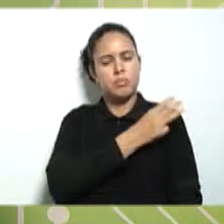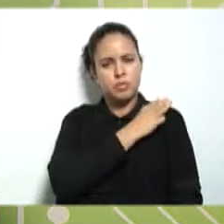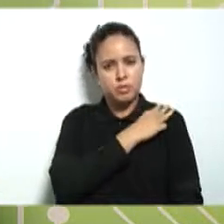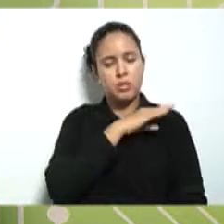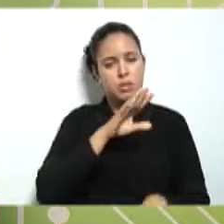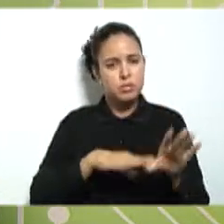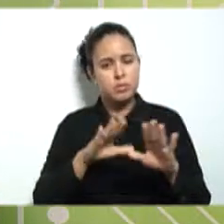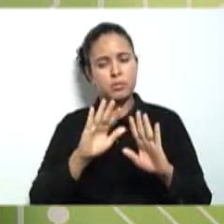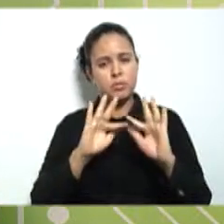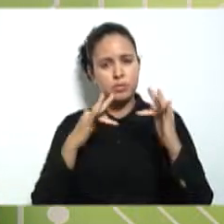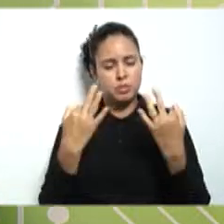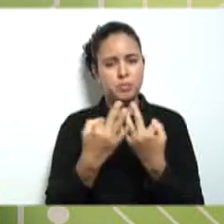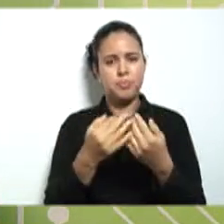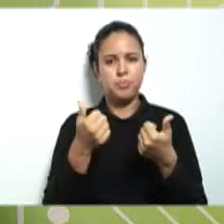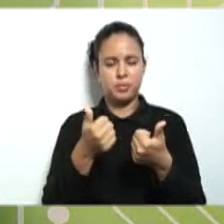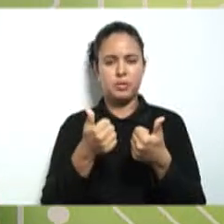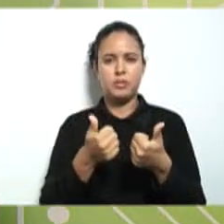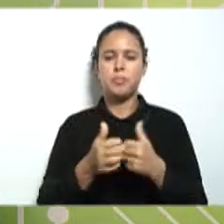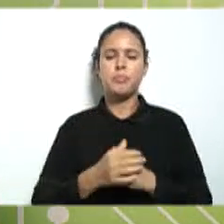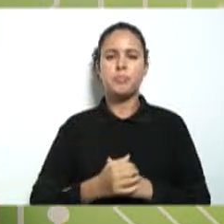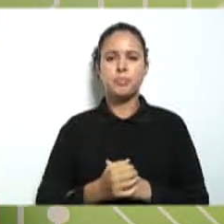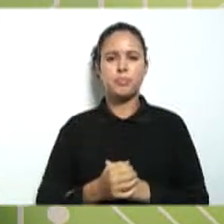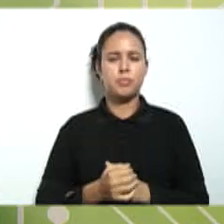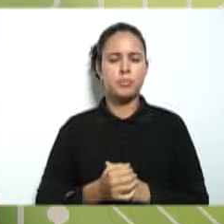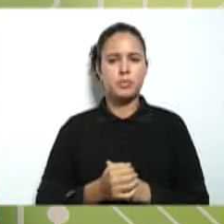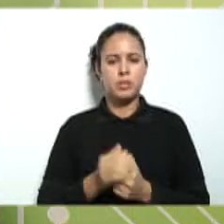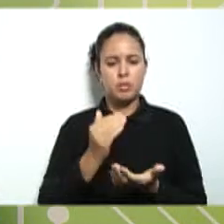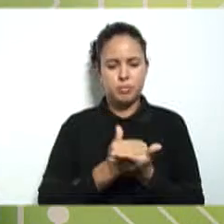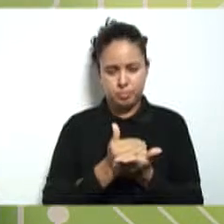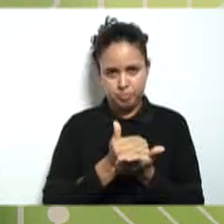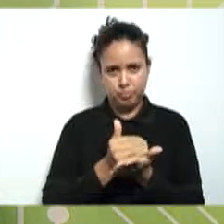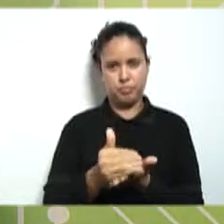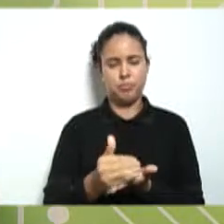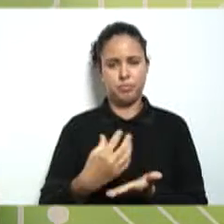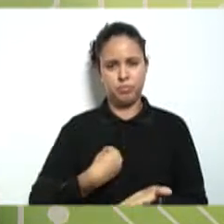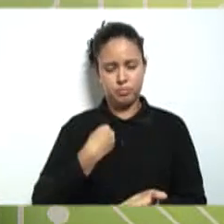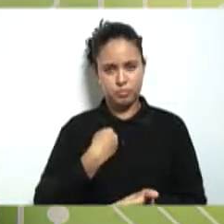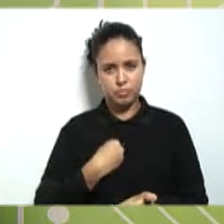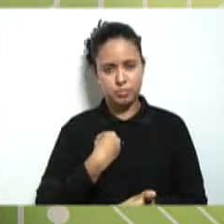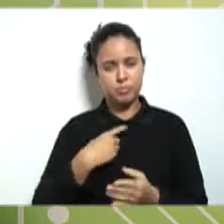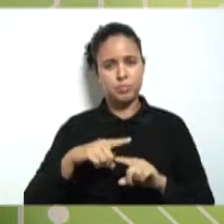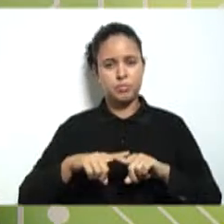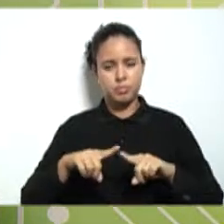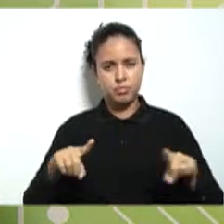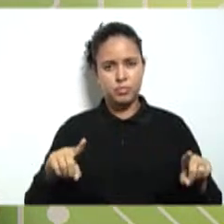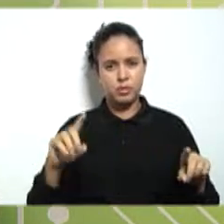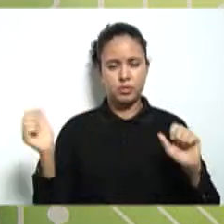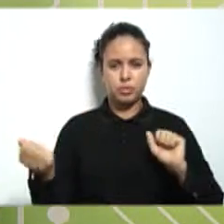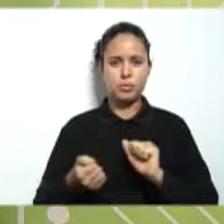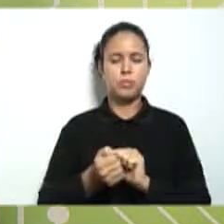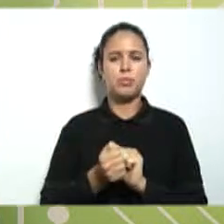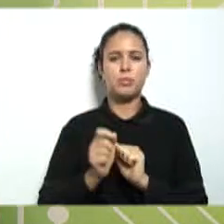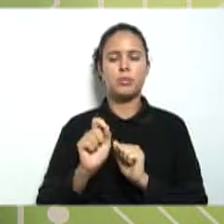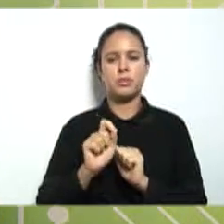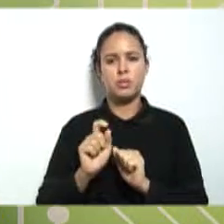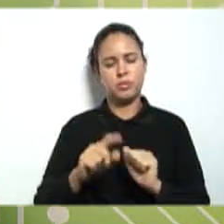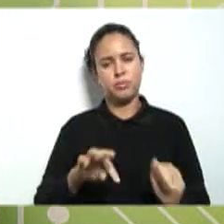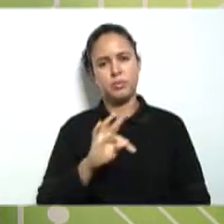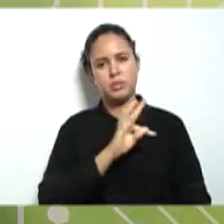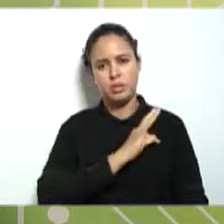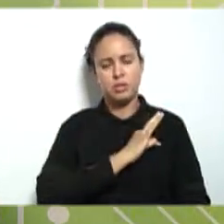quando ele migra para cá, ele vem para o Brasil para recomeçar. Mas ao recomeçar, ele traz com ele uma certa bagagem